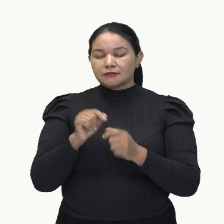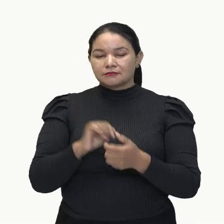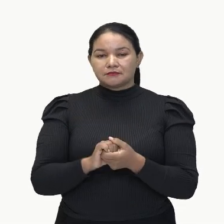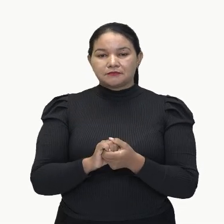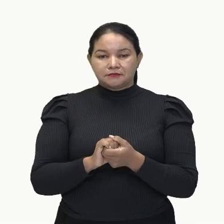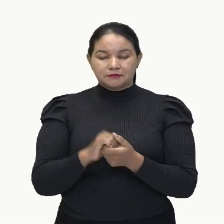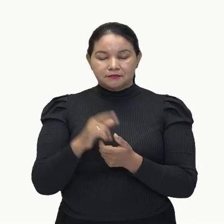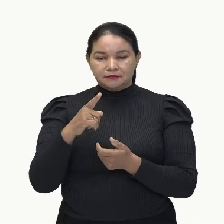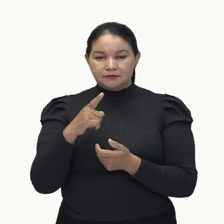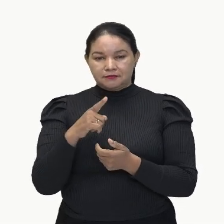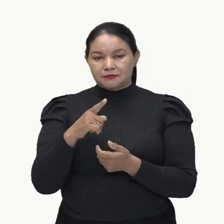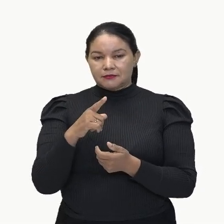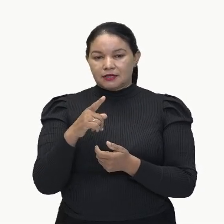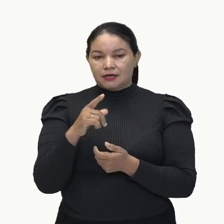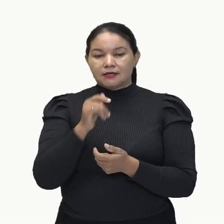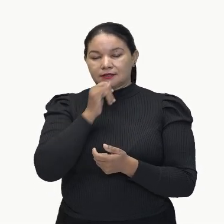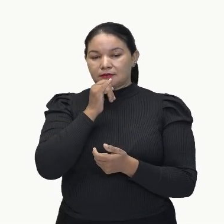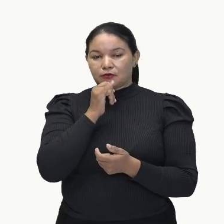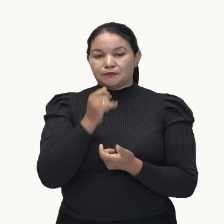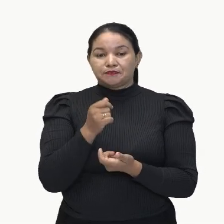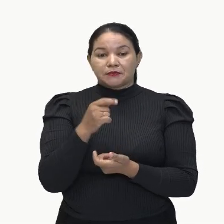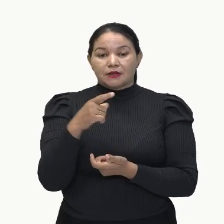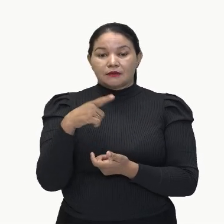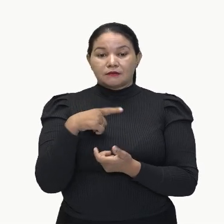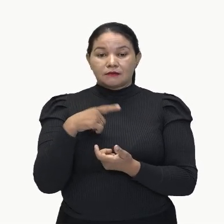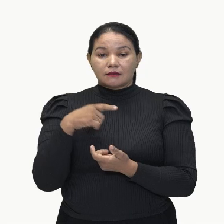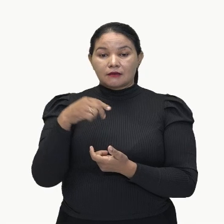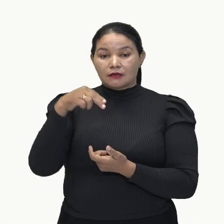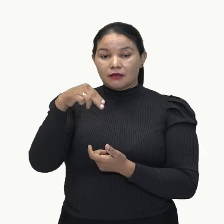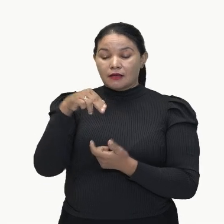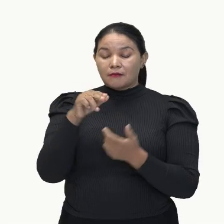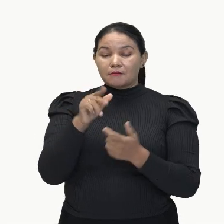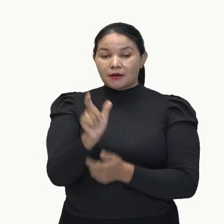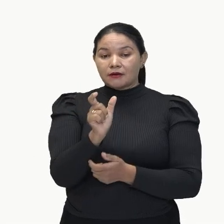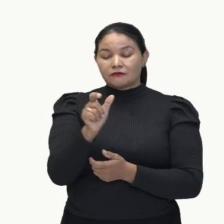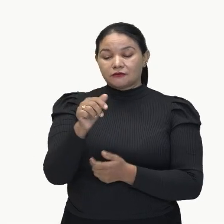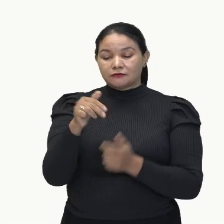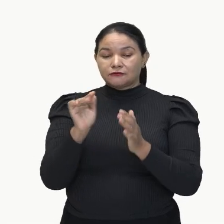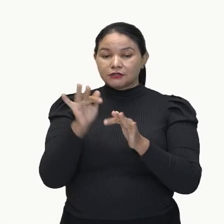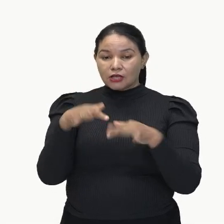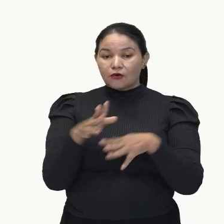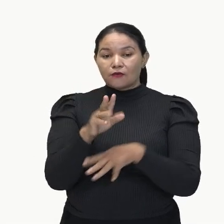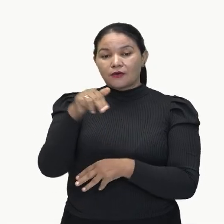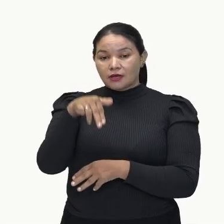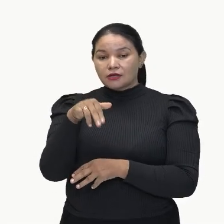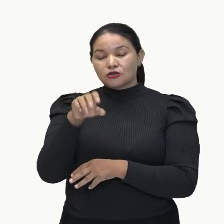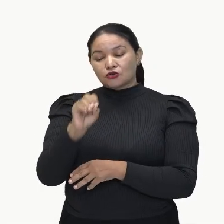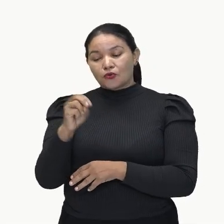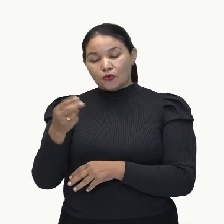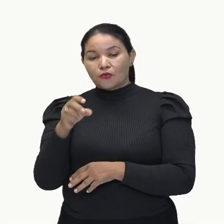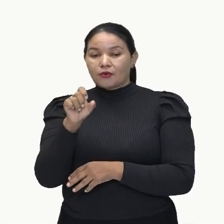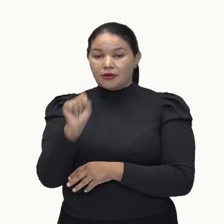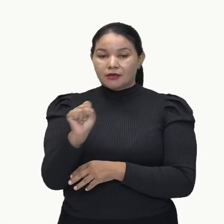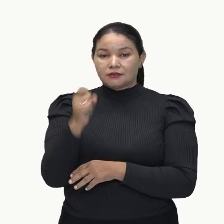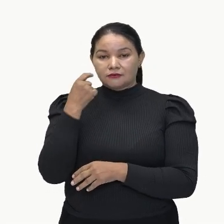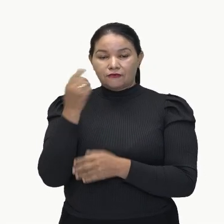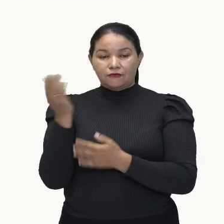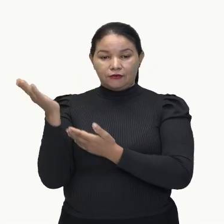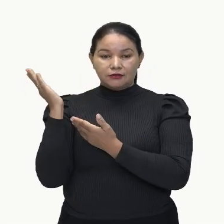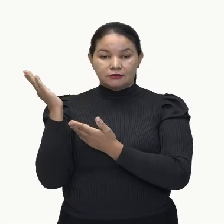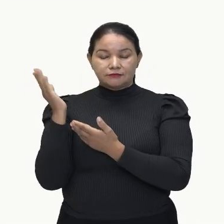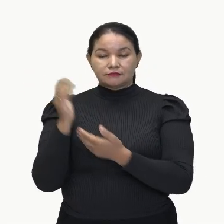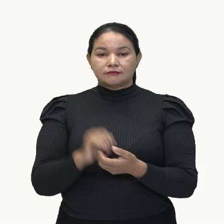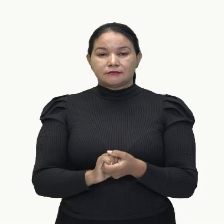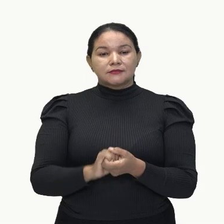que term n s o vocal Ah se a palavra terminar em